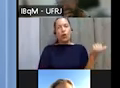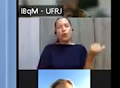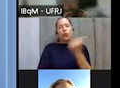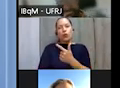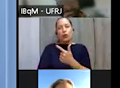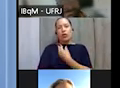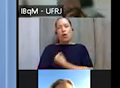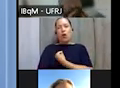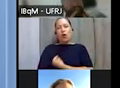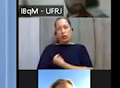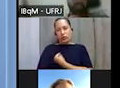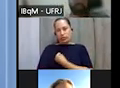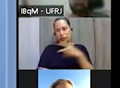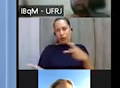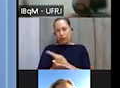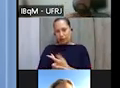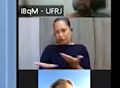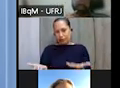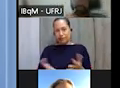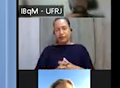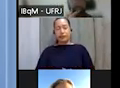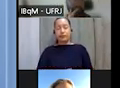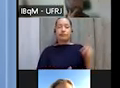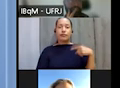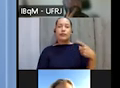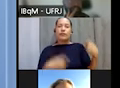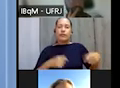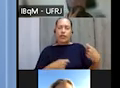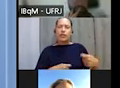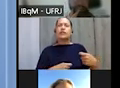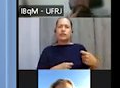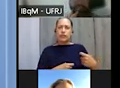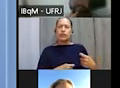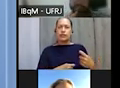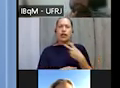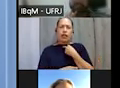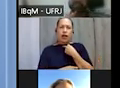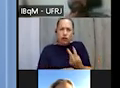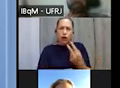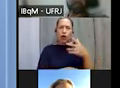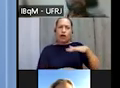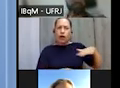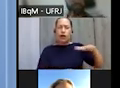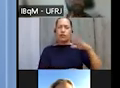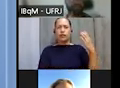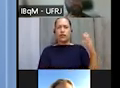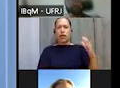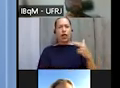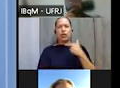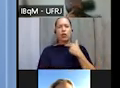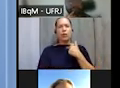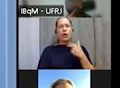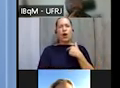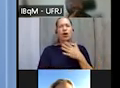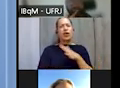hoje. Nós precisamos dar voz aos invisíveis da ciência. Nós não podemos criminalizar essas pessoas